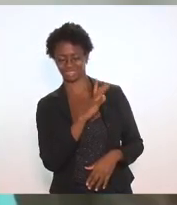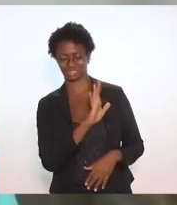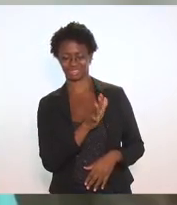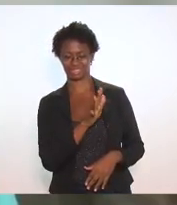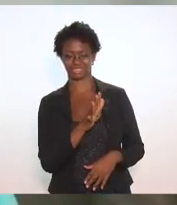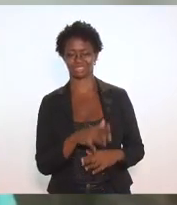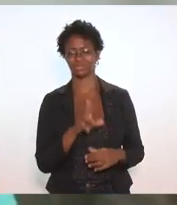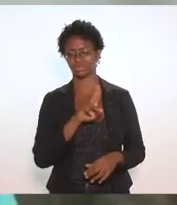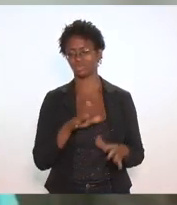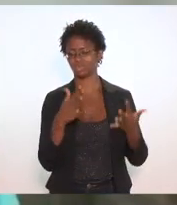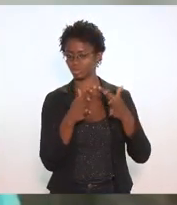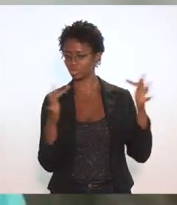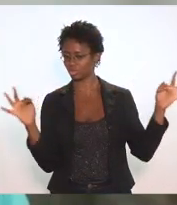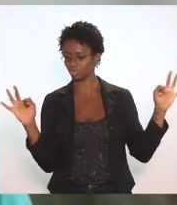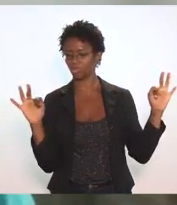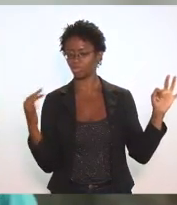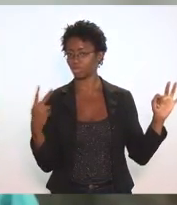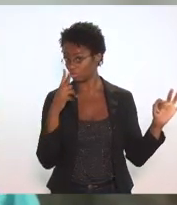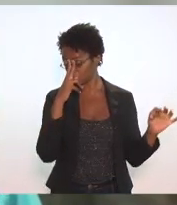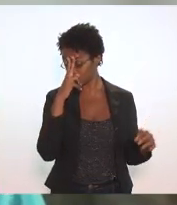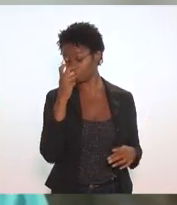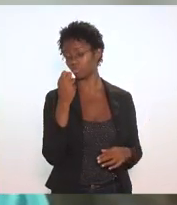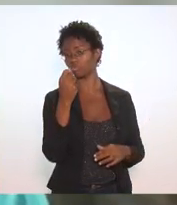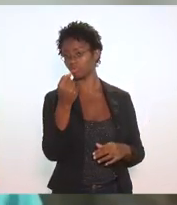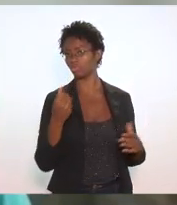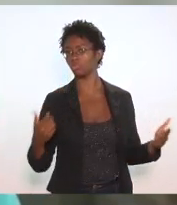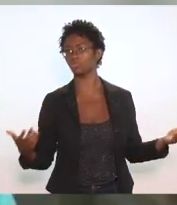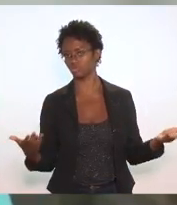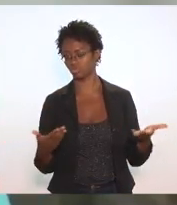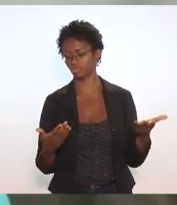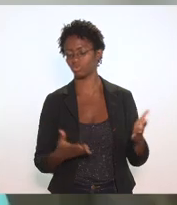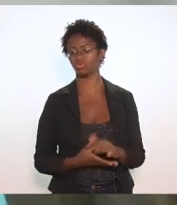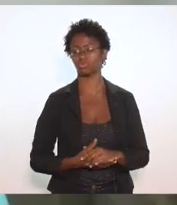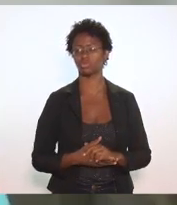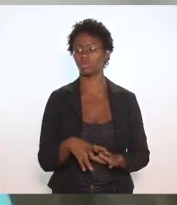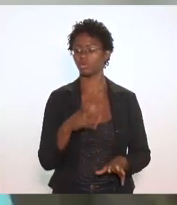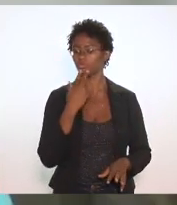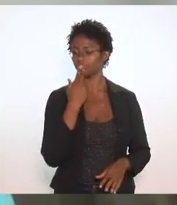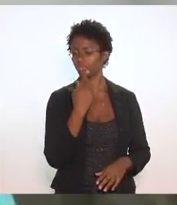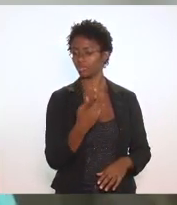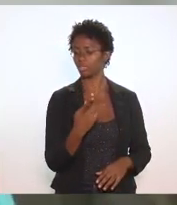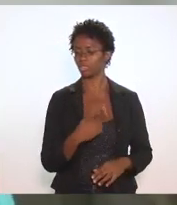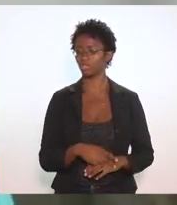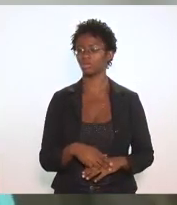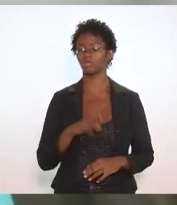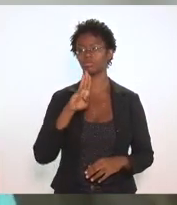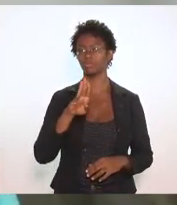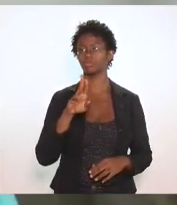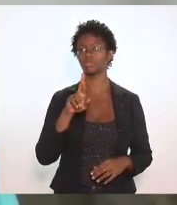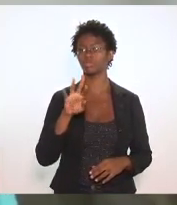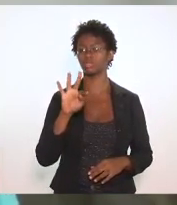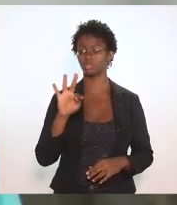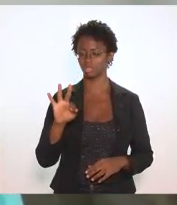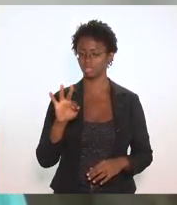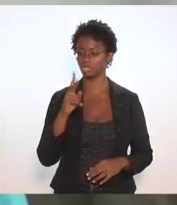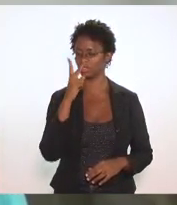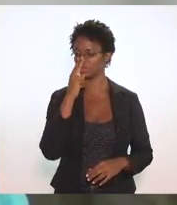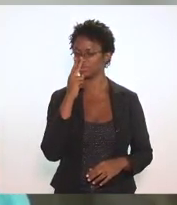usou uma frase alegórica muito forte no dia de ontem, dizendo que o PRT parecia